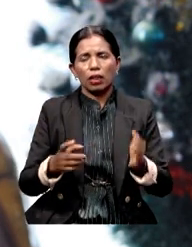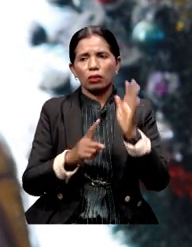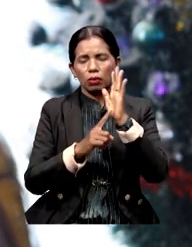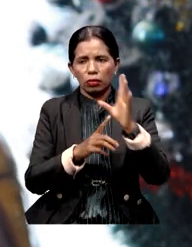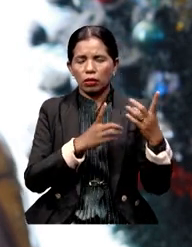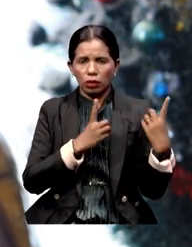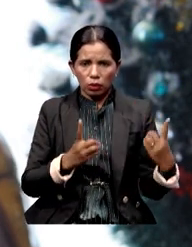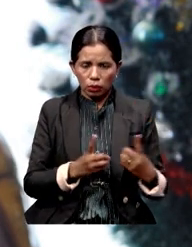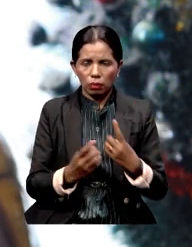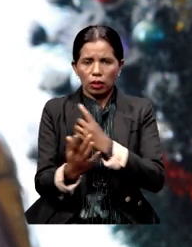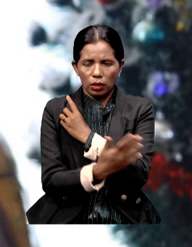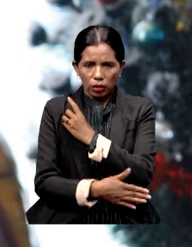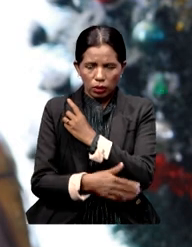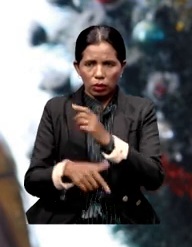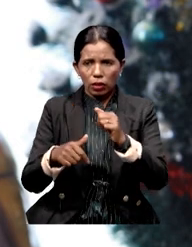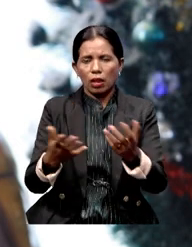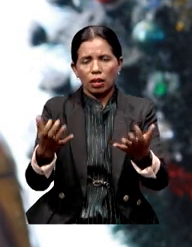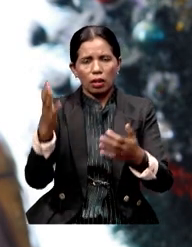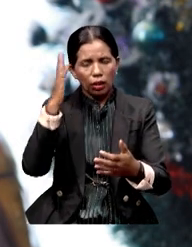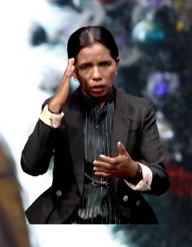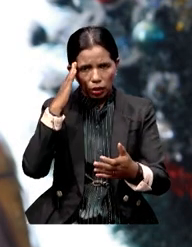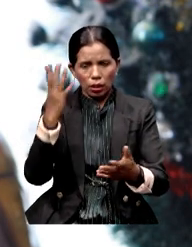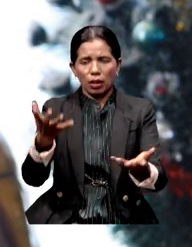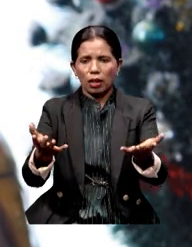Domin Baraidane, Hakarakatene, Hakarakmosh.